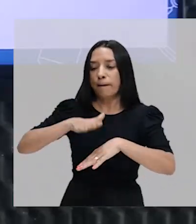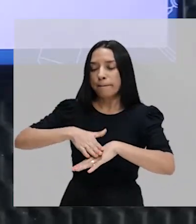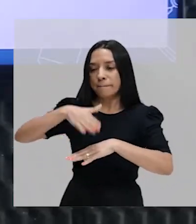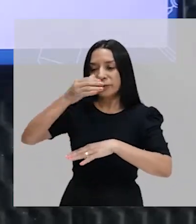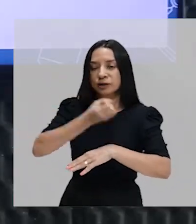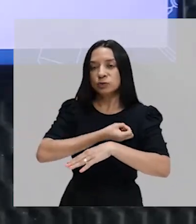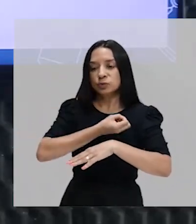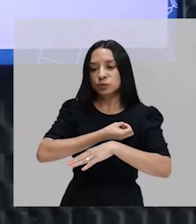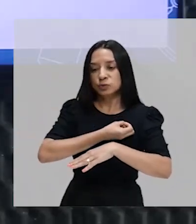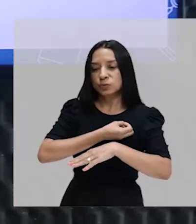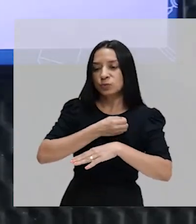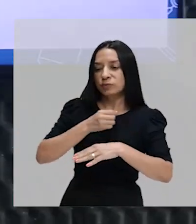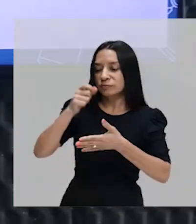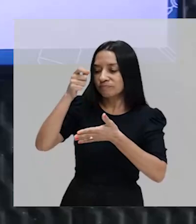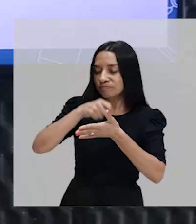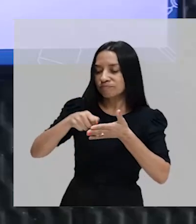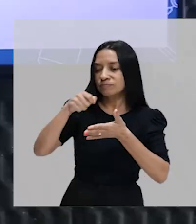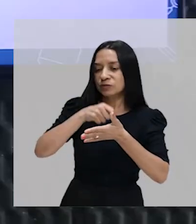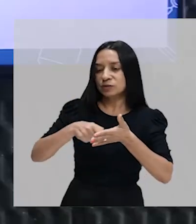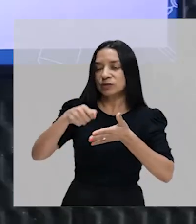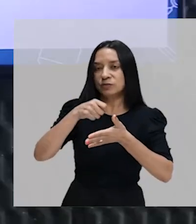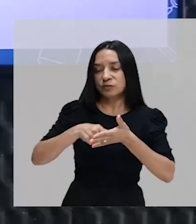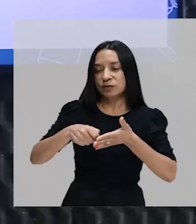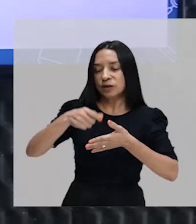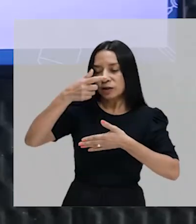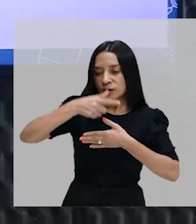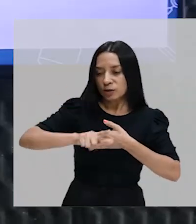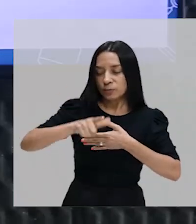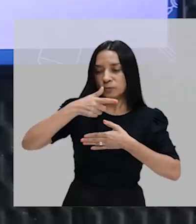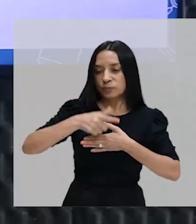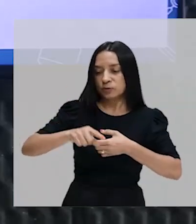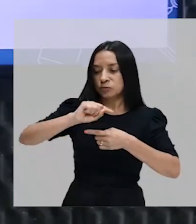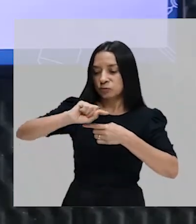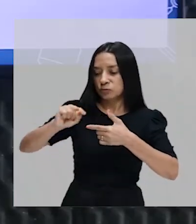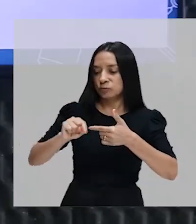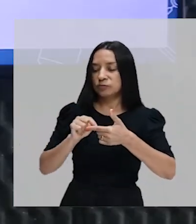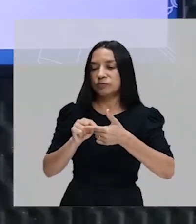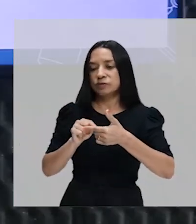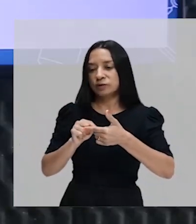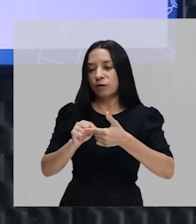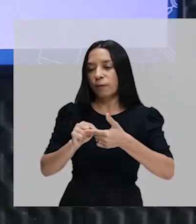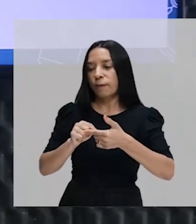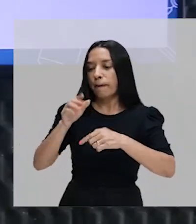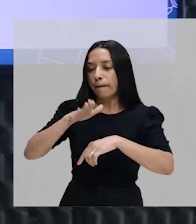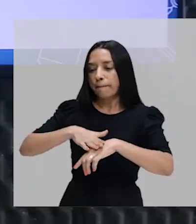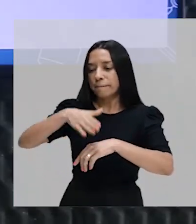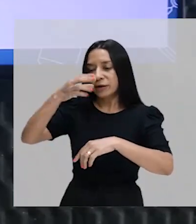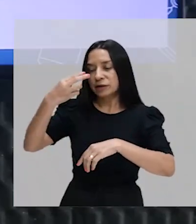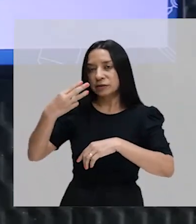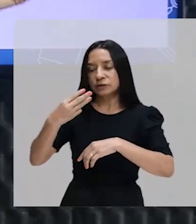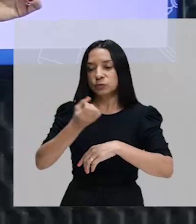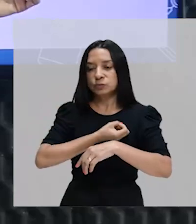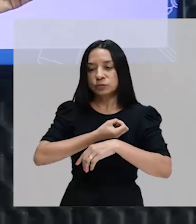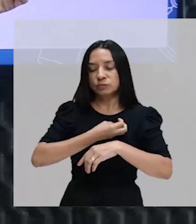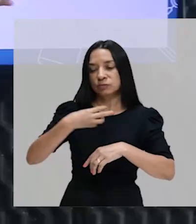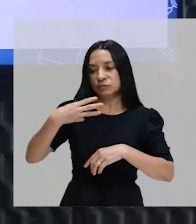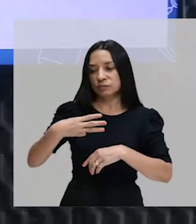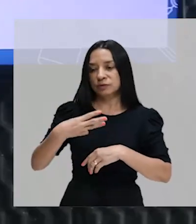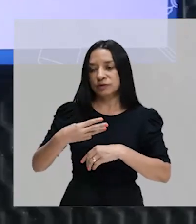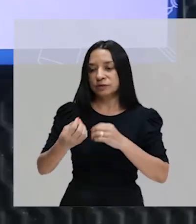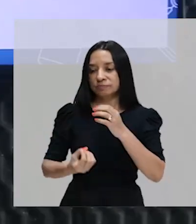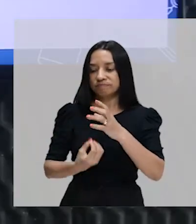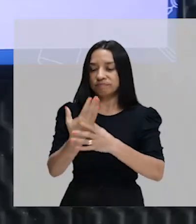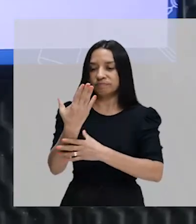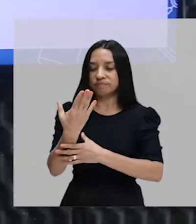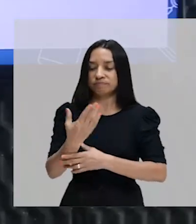você colocar aqui na nossa divisão, você for repetindo essa divisão lá, mais números 3 vão aparecer após essa vírgula,